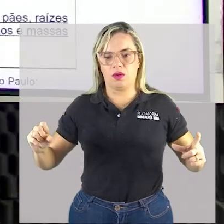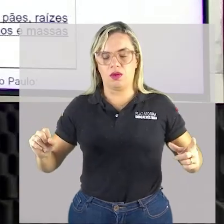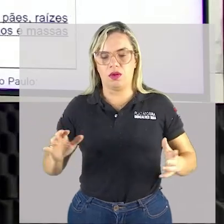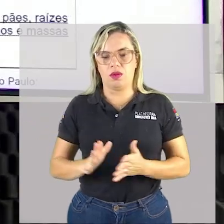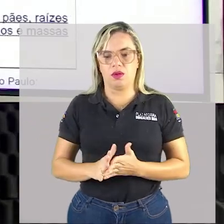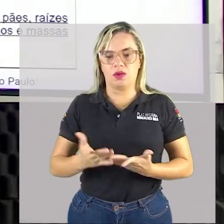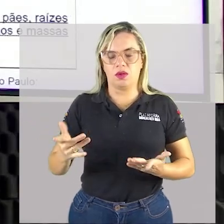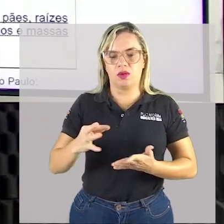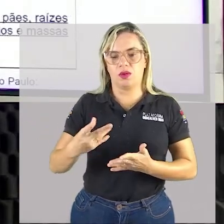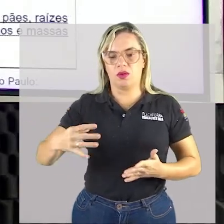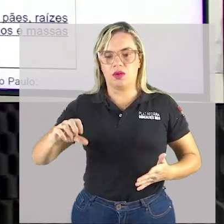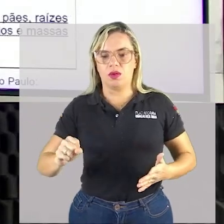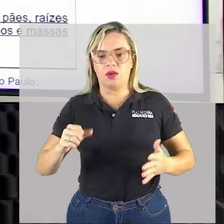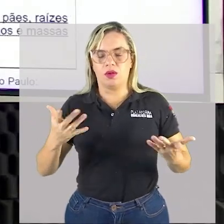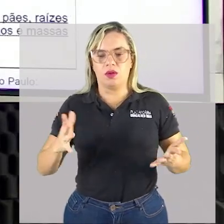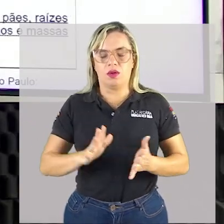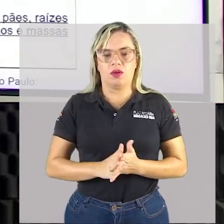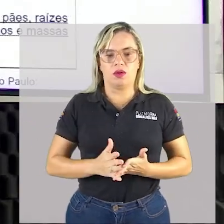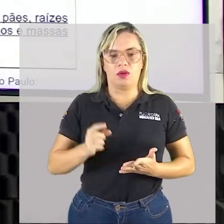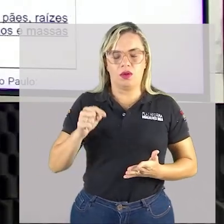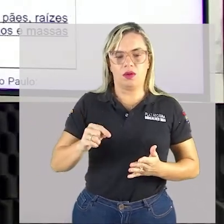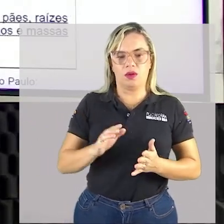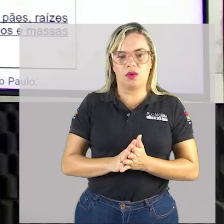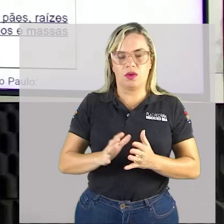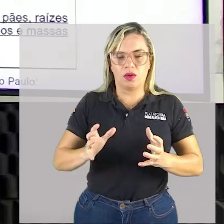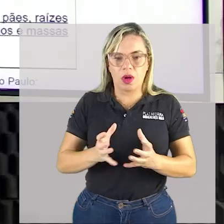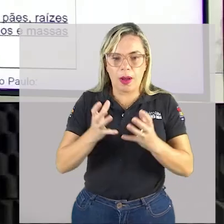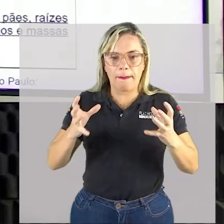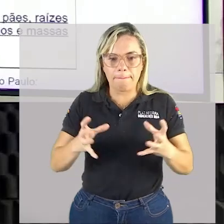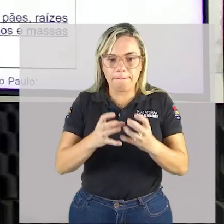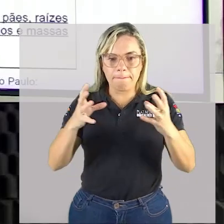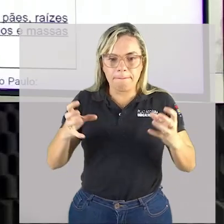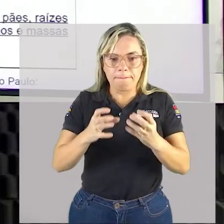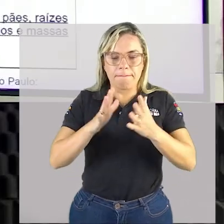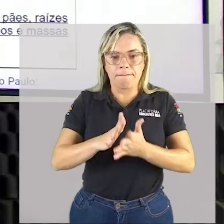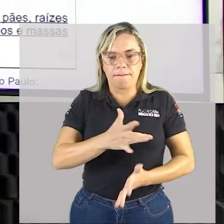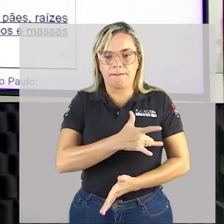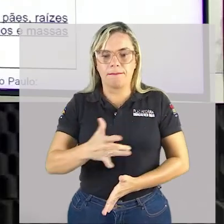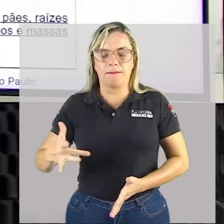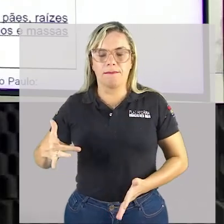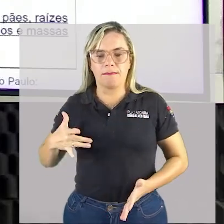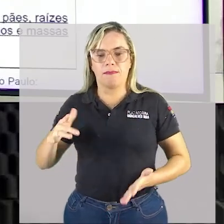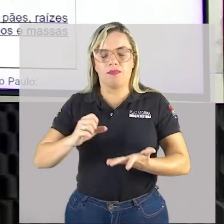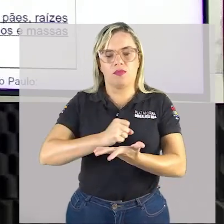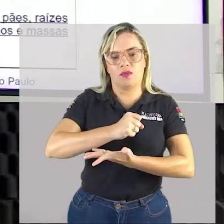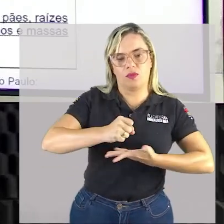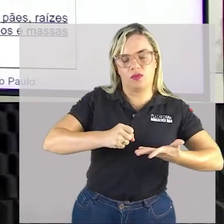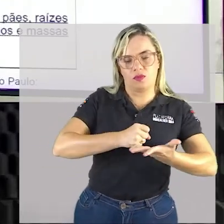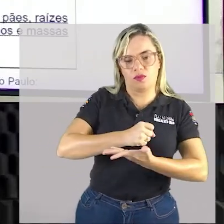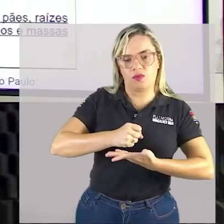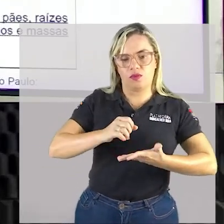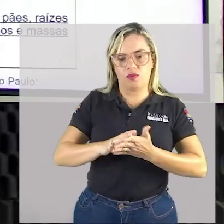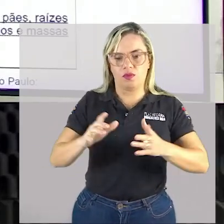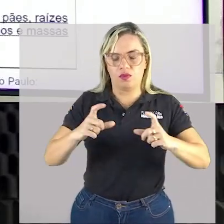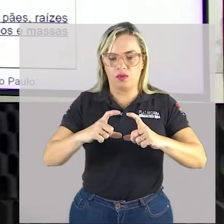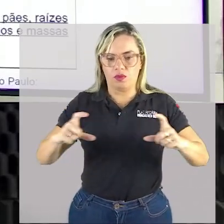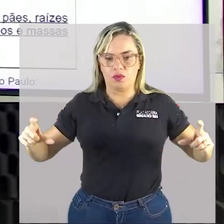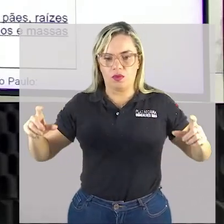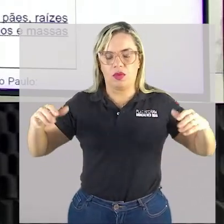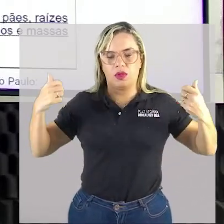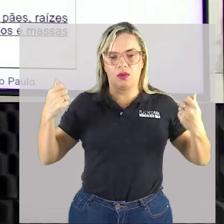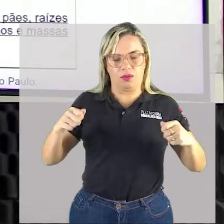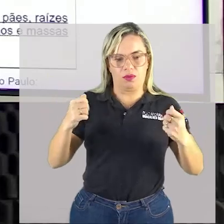tubérculos, né? Então, são massas mais saudáveis, né? Então, aqui na base da pirâmide, sugerindo que é o que a